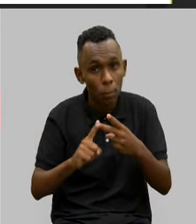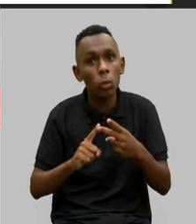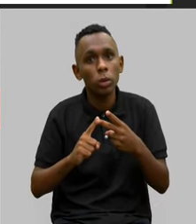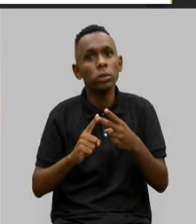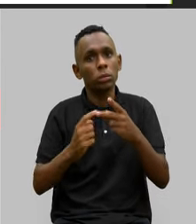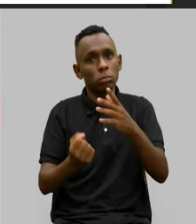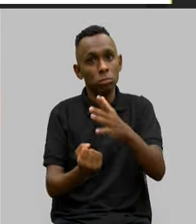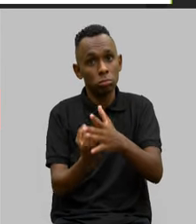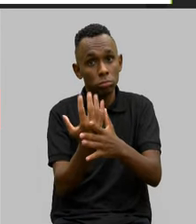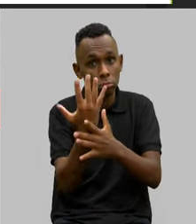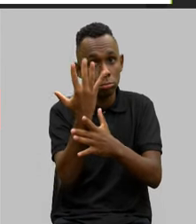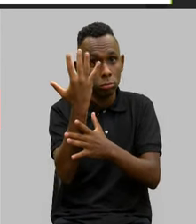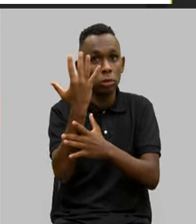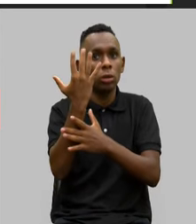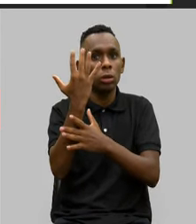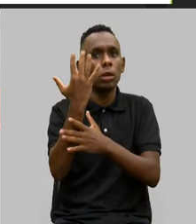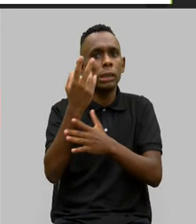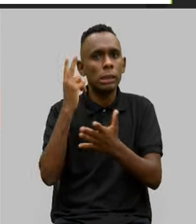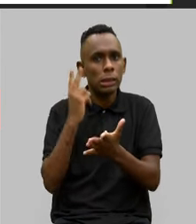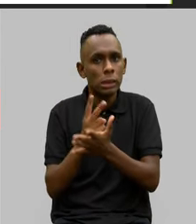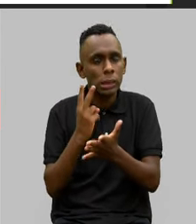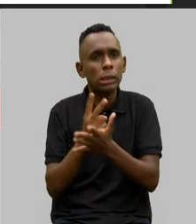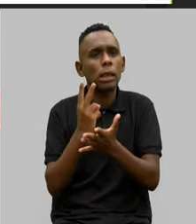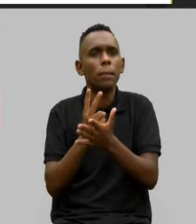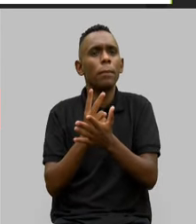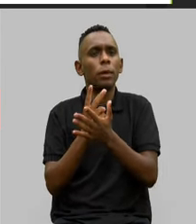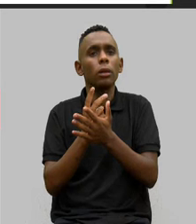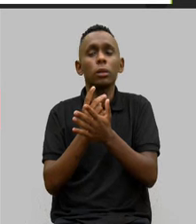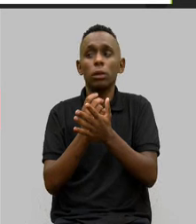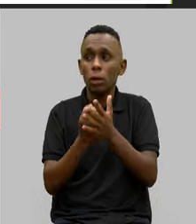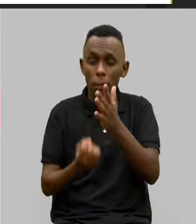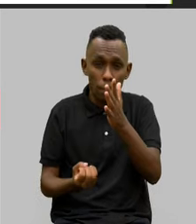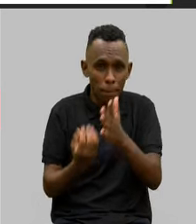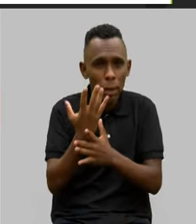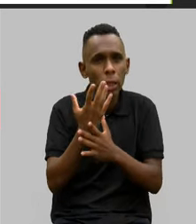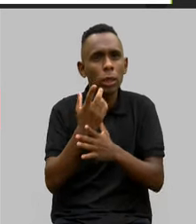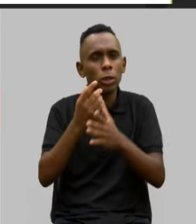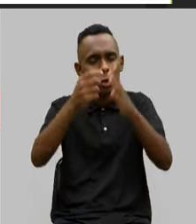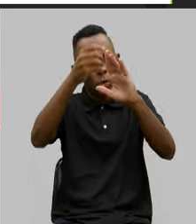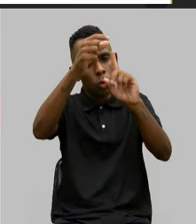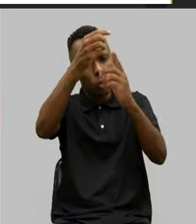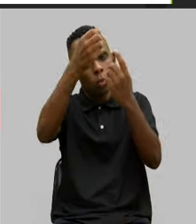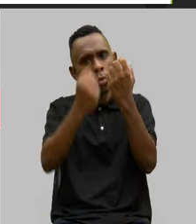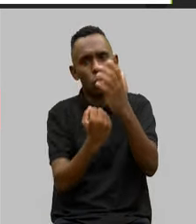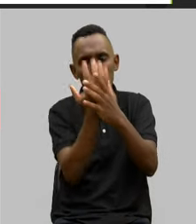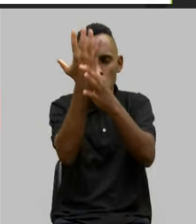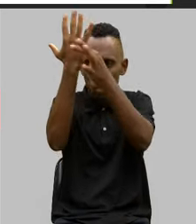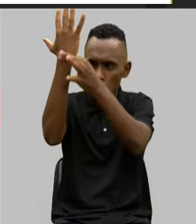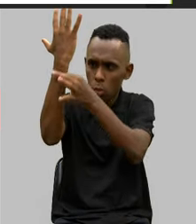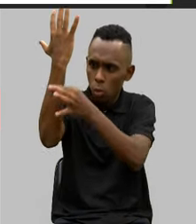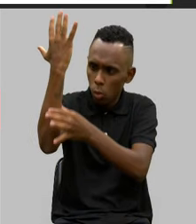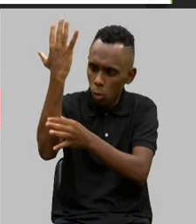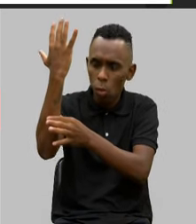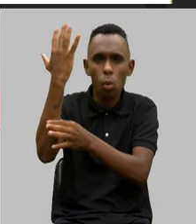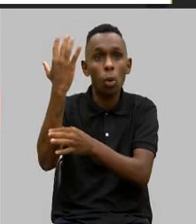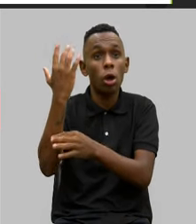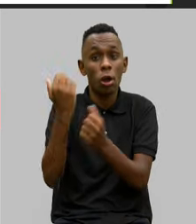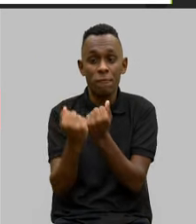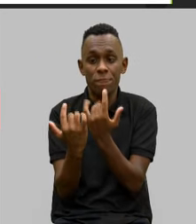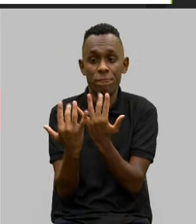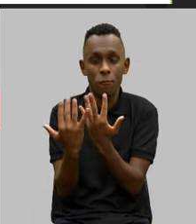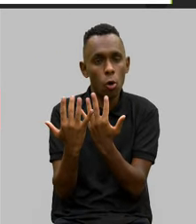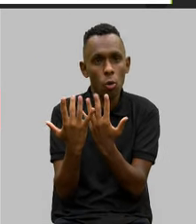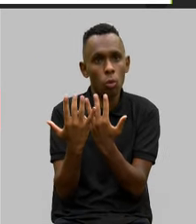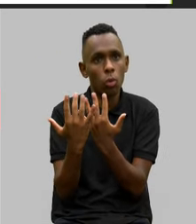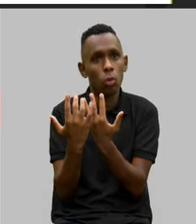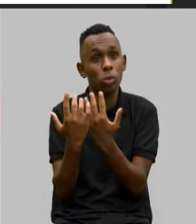vegetava abundantemente e ela produz um caule que pega fogo na verdade ele pega fogo com